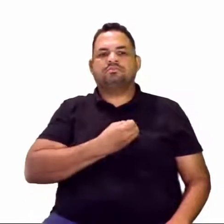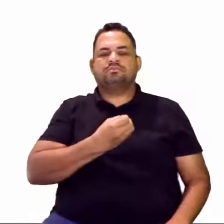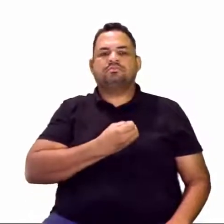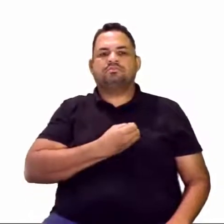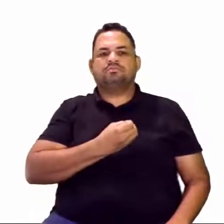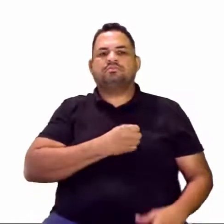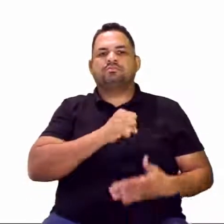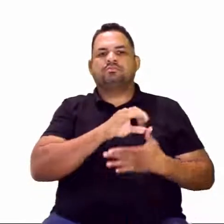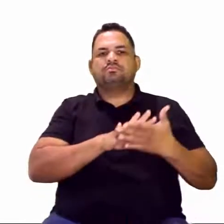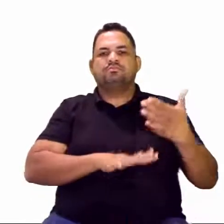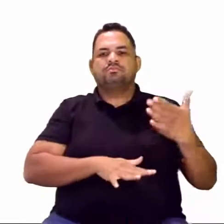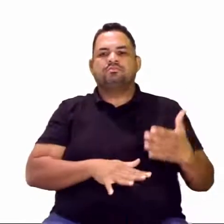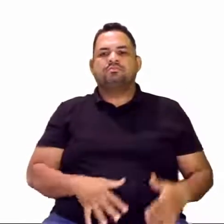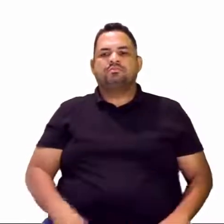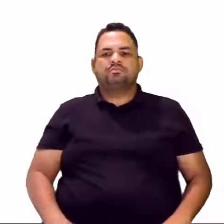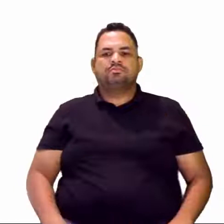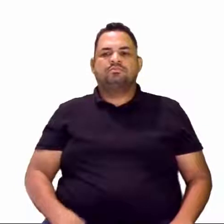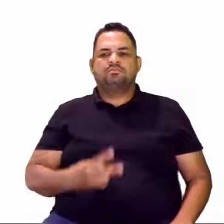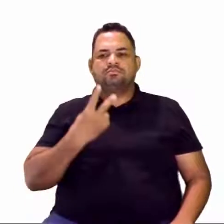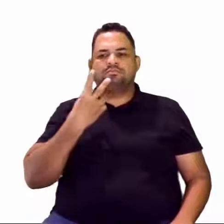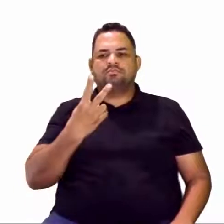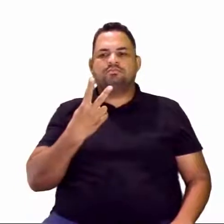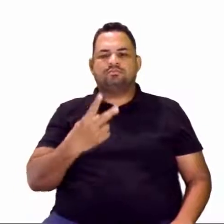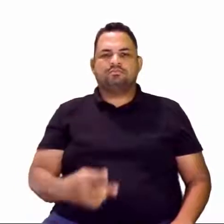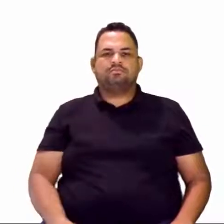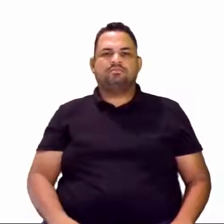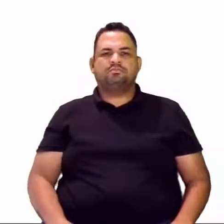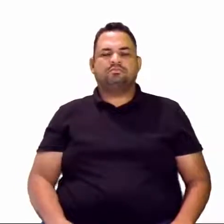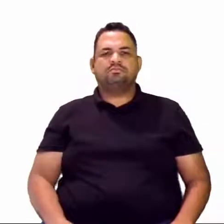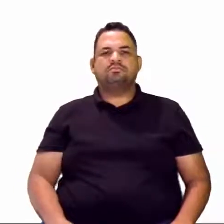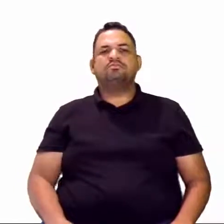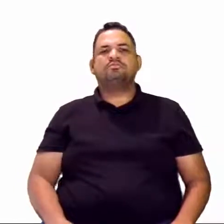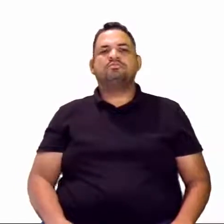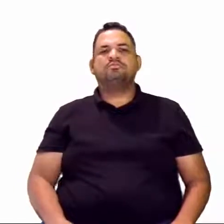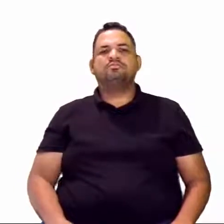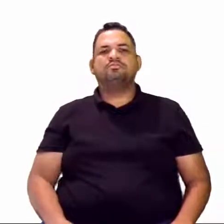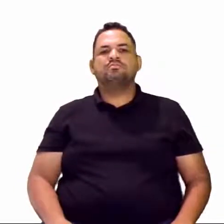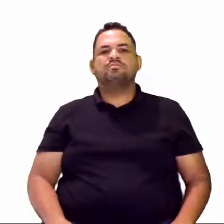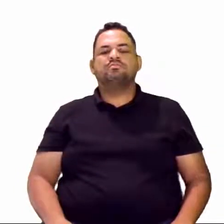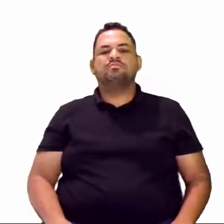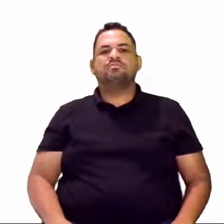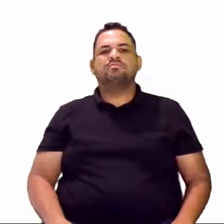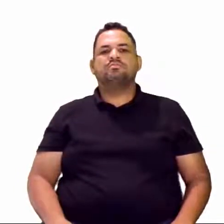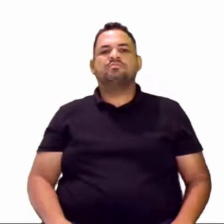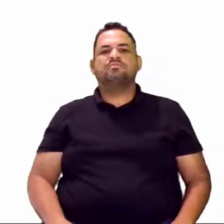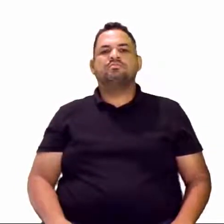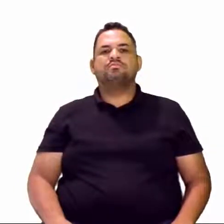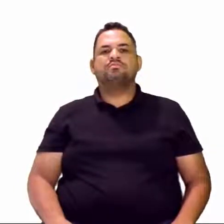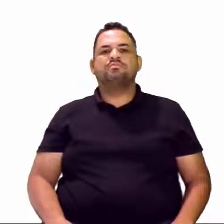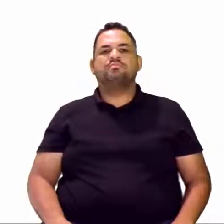segunda questão. E nesta segunda questão, nós temos o seguinte: